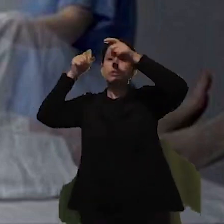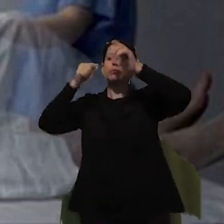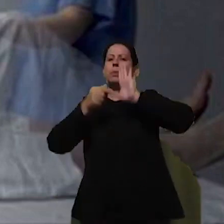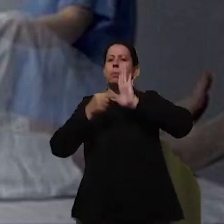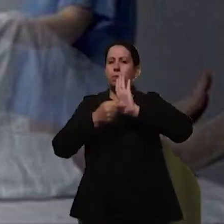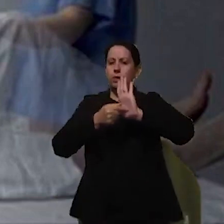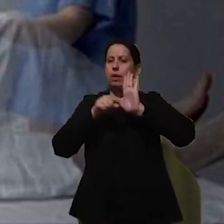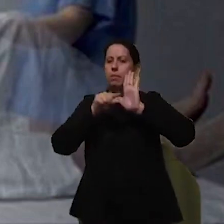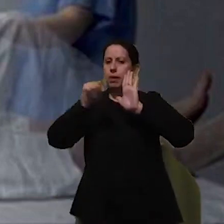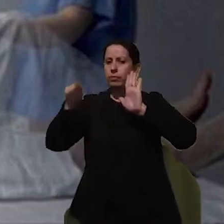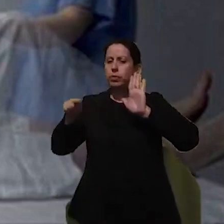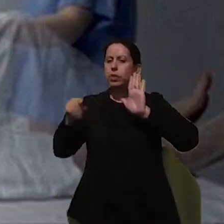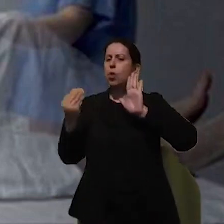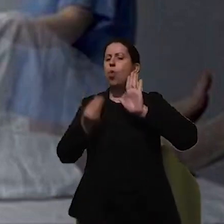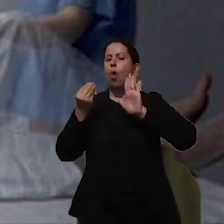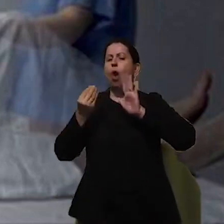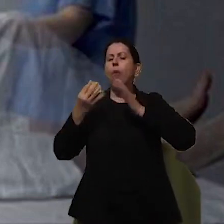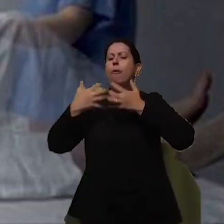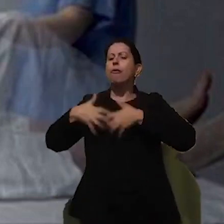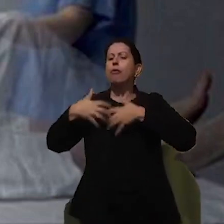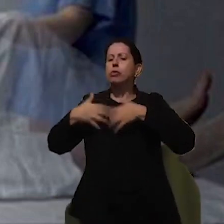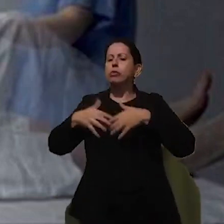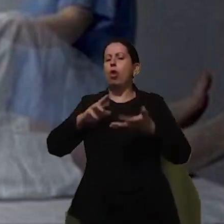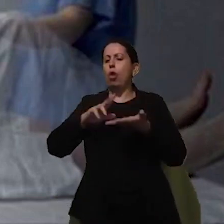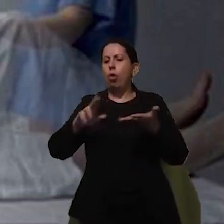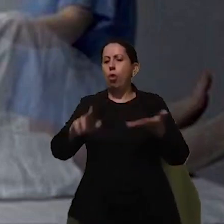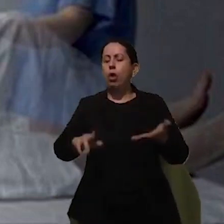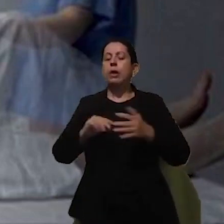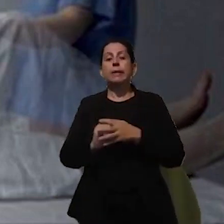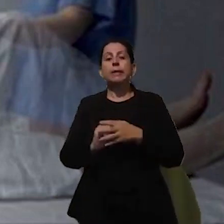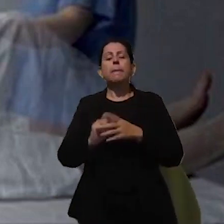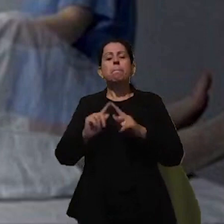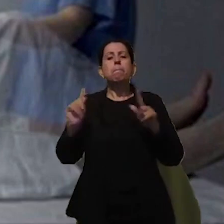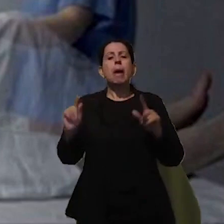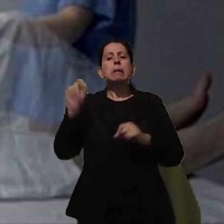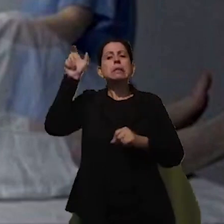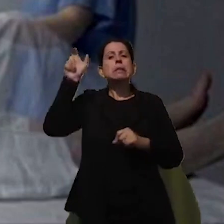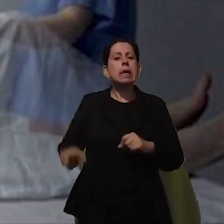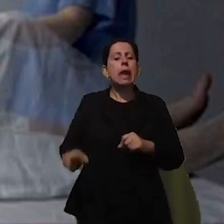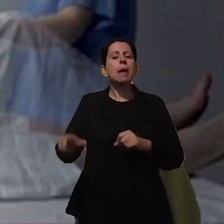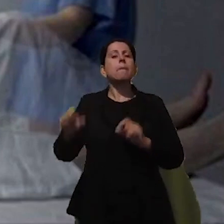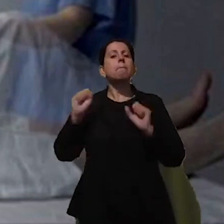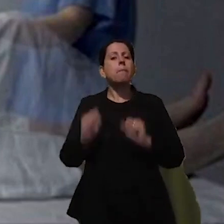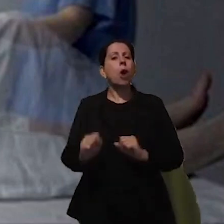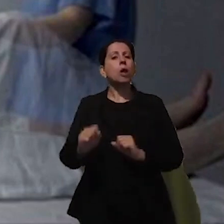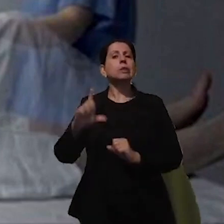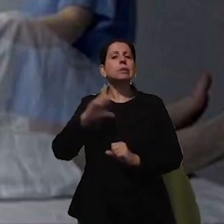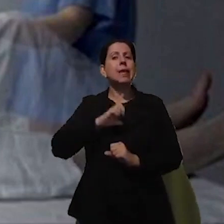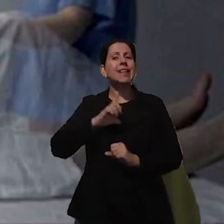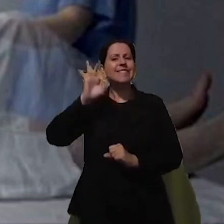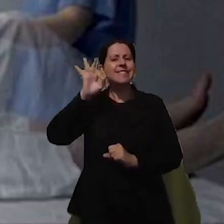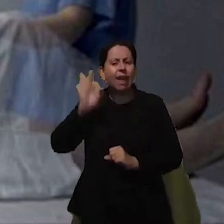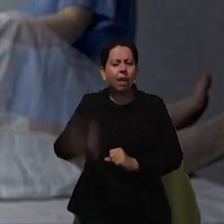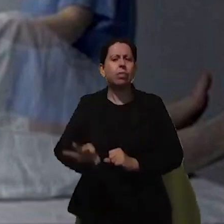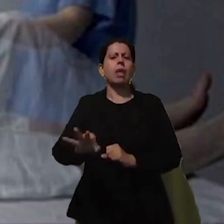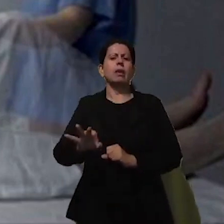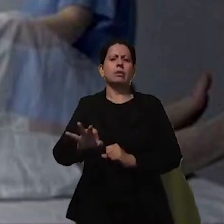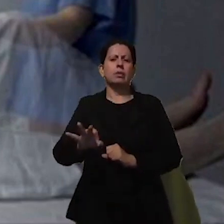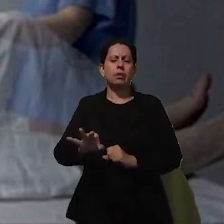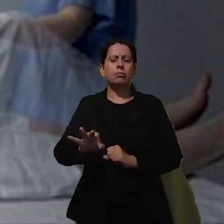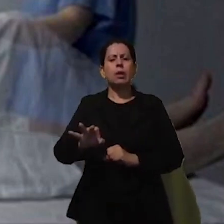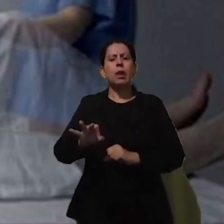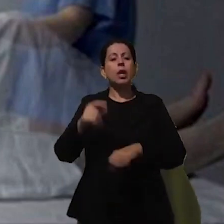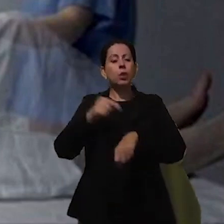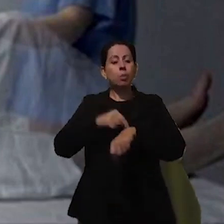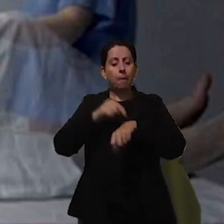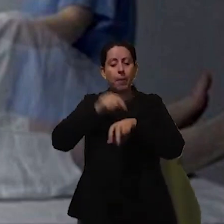como elas funcionam e tudo mais. Mas quem aqui pode ter certeza absoluta que ao desencarnar vai